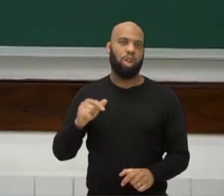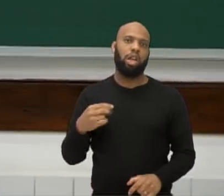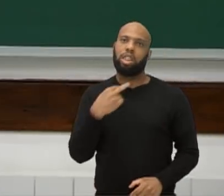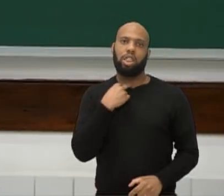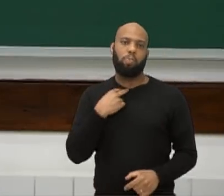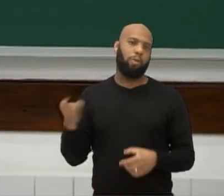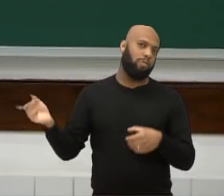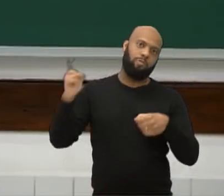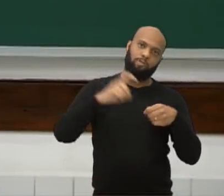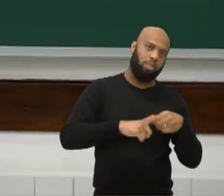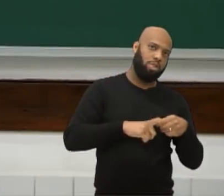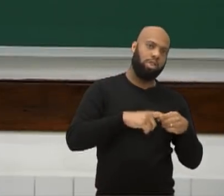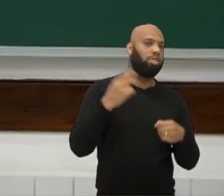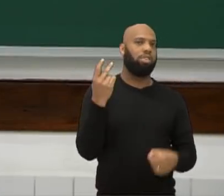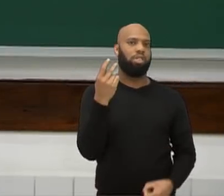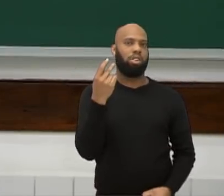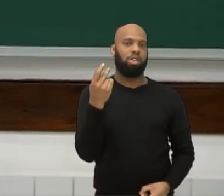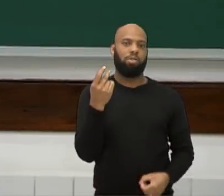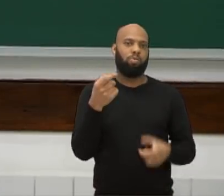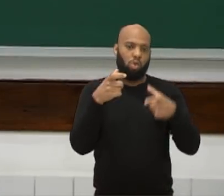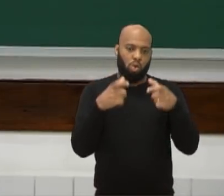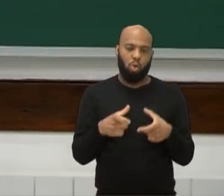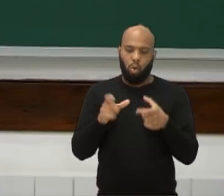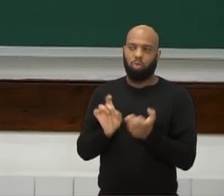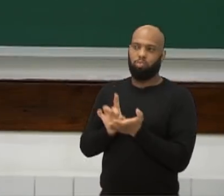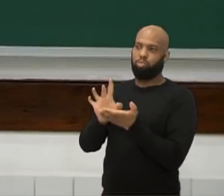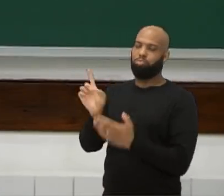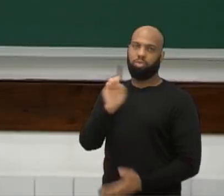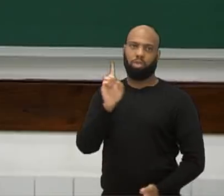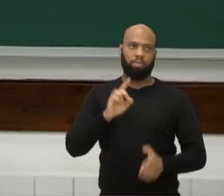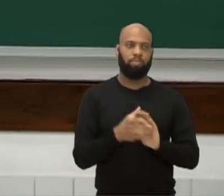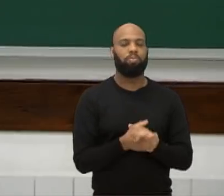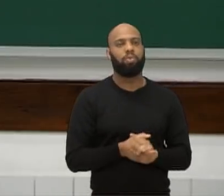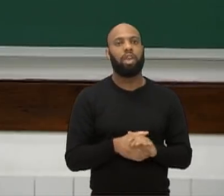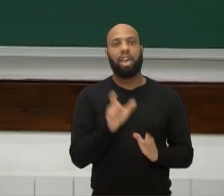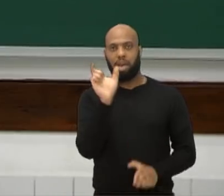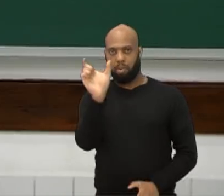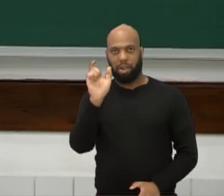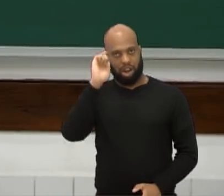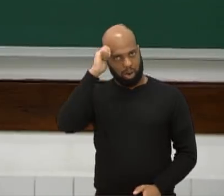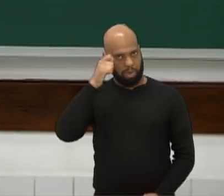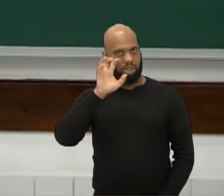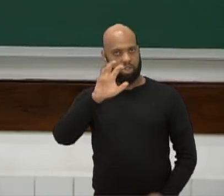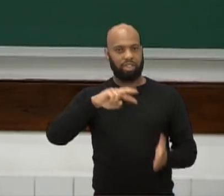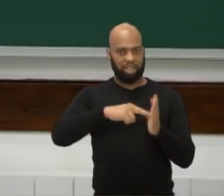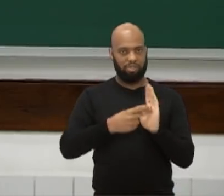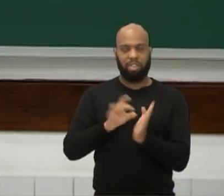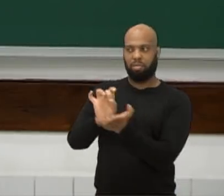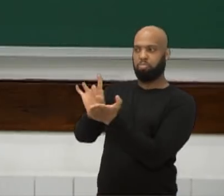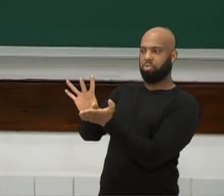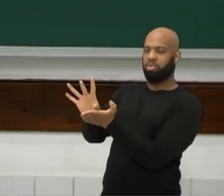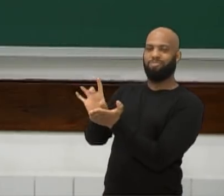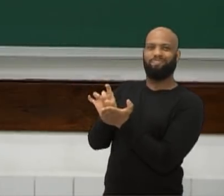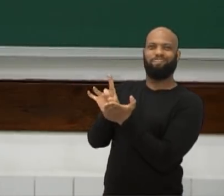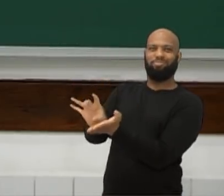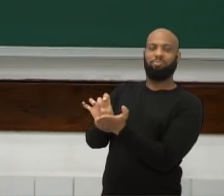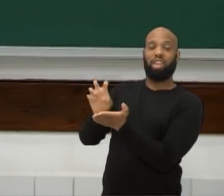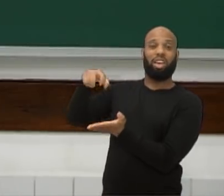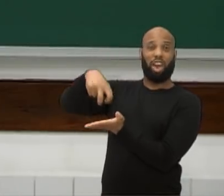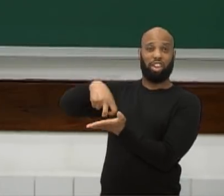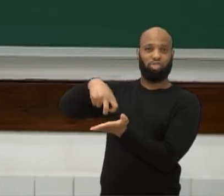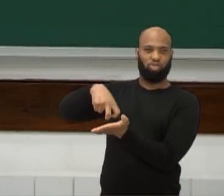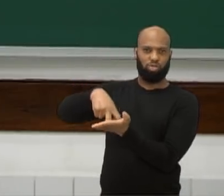poderia retornar de onde ela foi retirada, ok? Então isso era o degredo, era uma